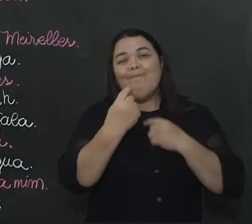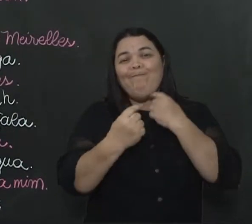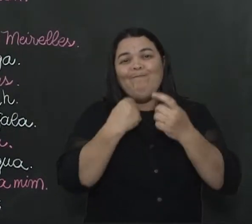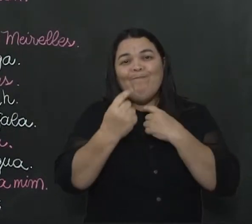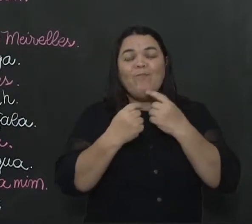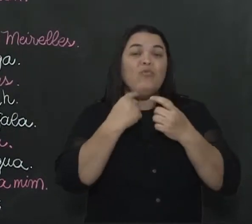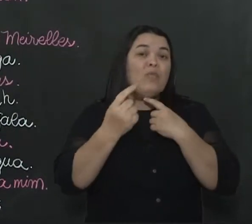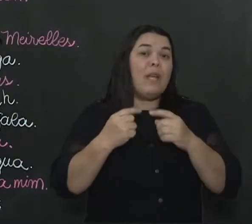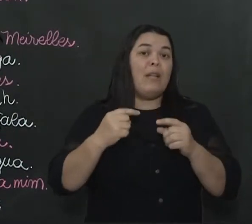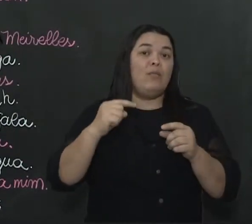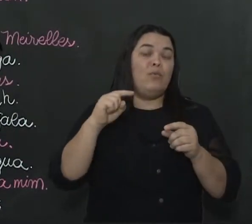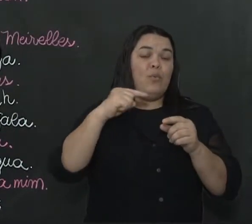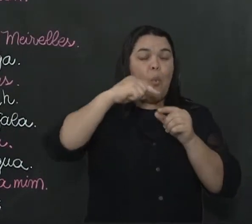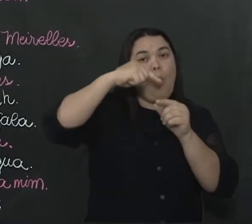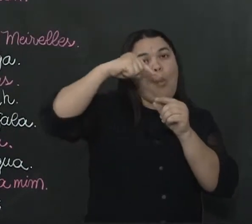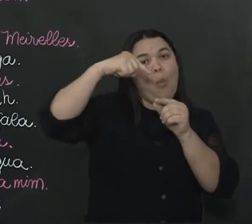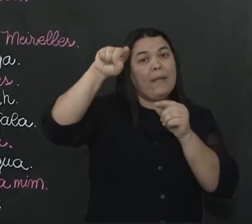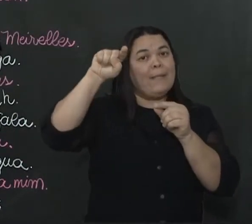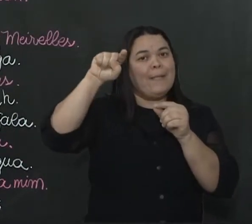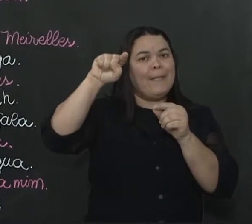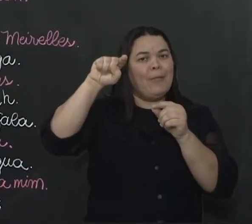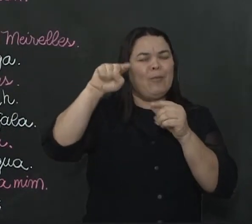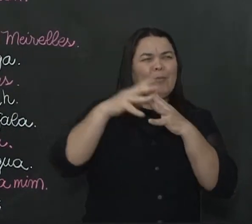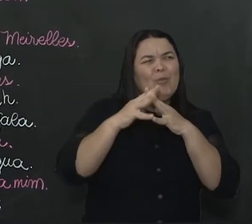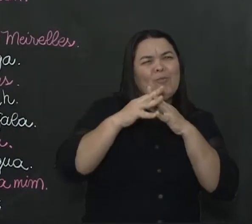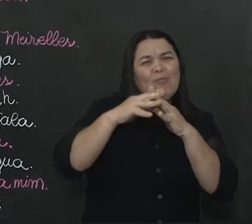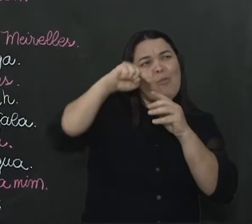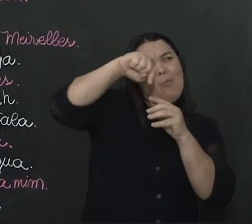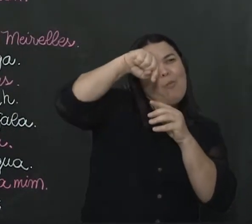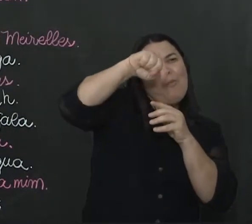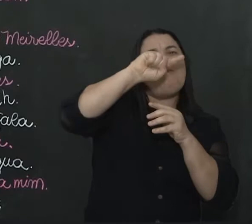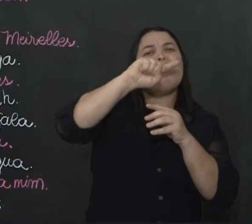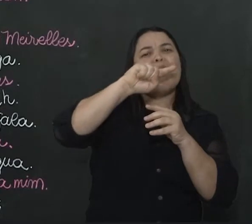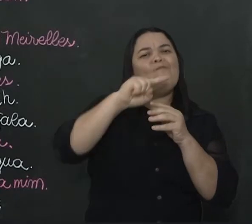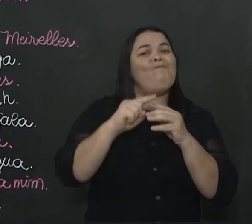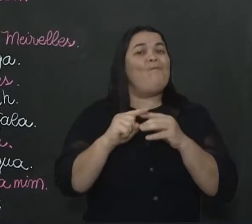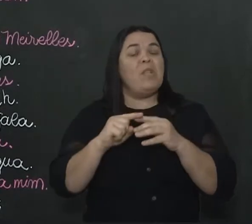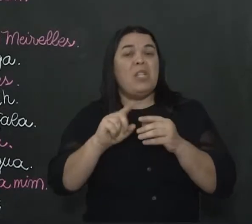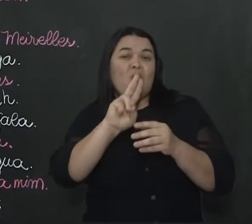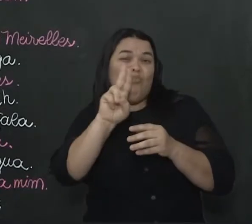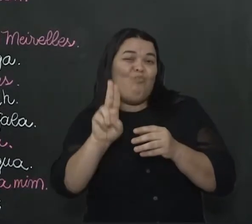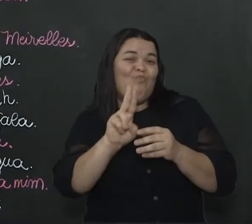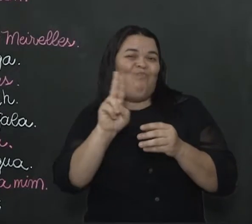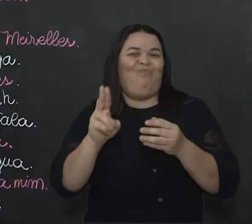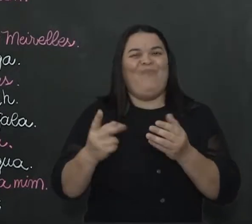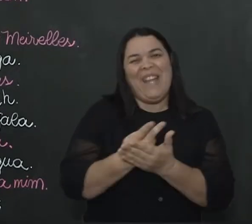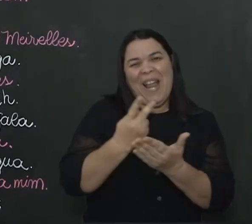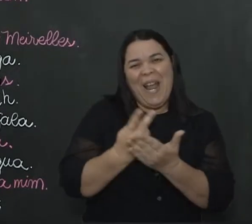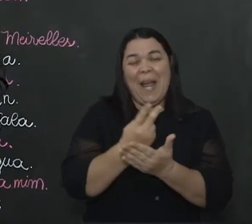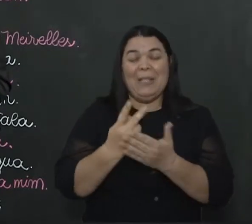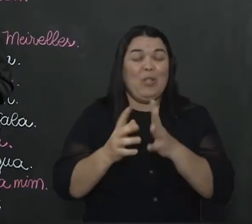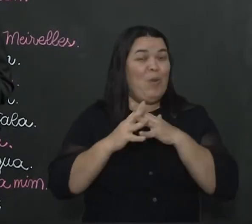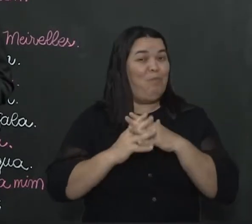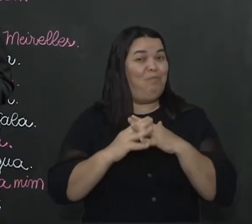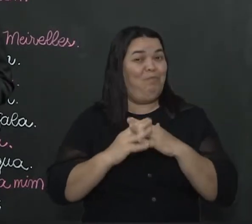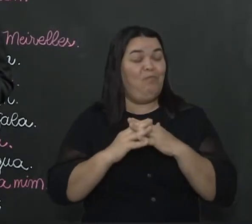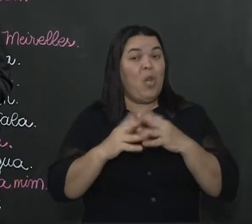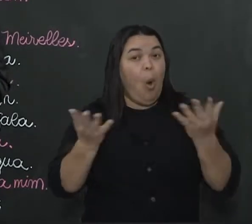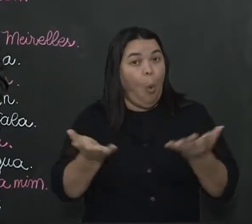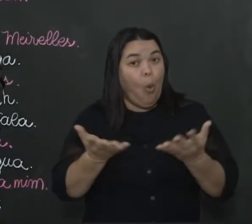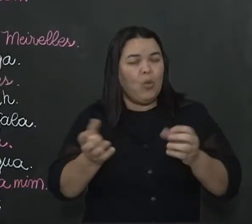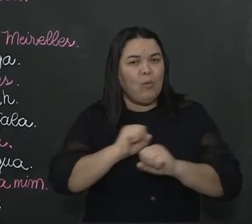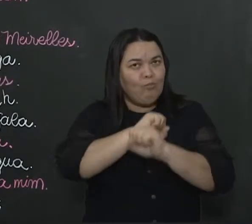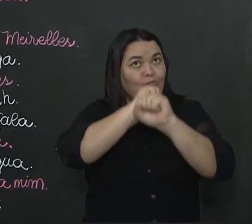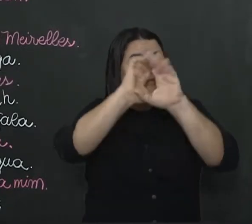que é um acento que muita gente confunde com um acento agudo, ou que mistura, ou que usa de forma errada, enfim. Hoje a gente vai esclarecer todas as questões